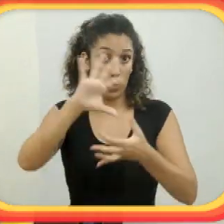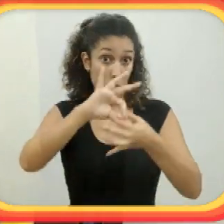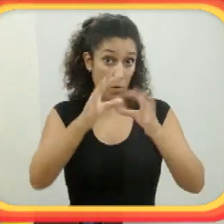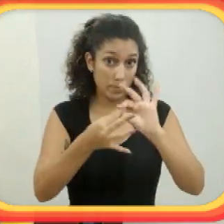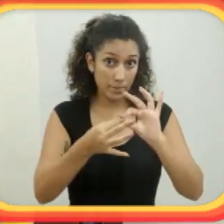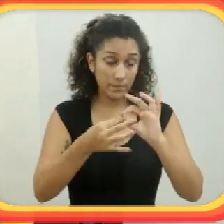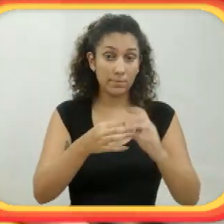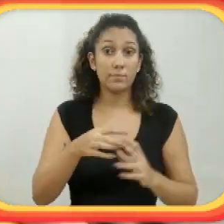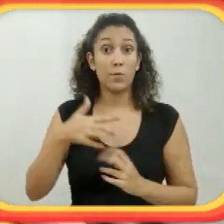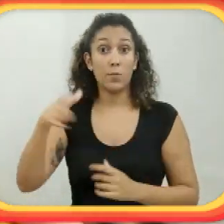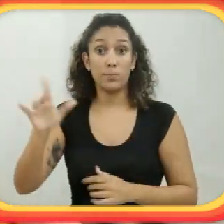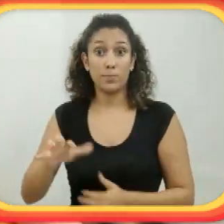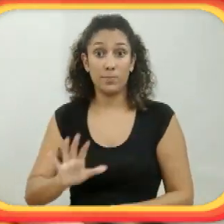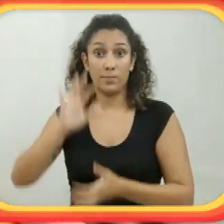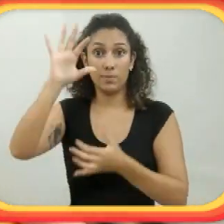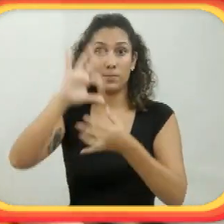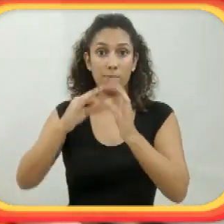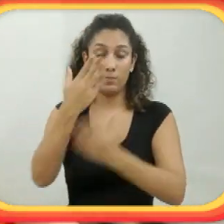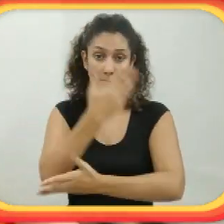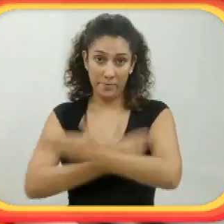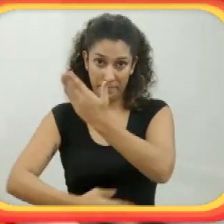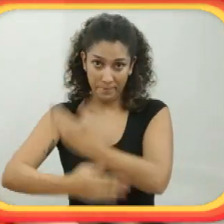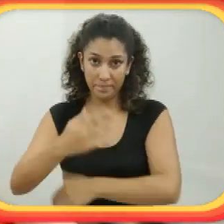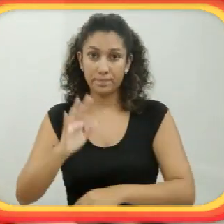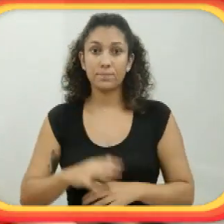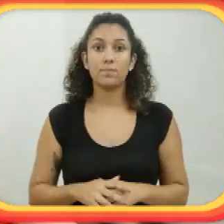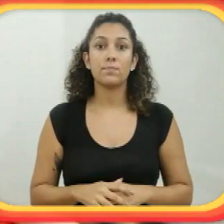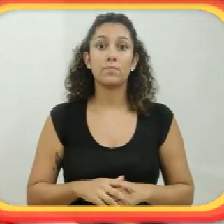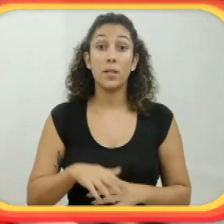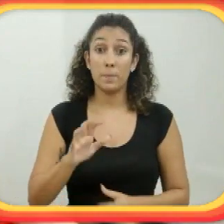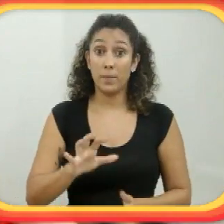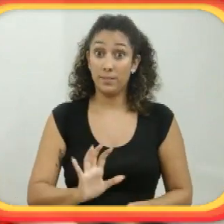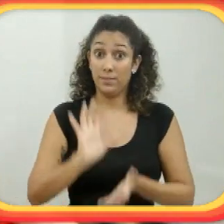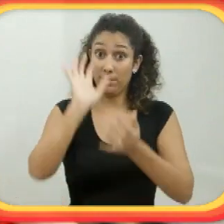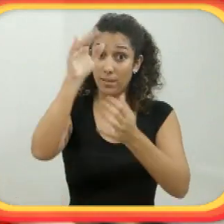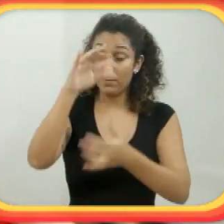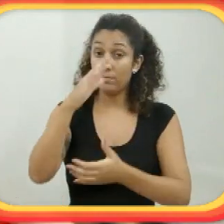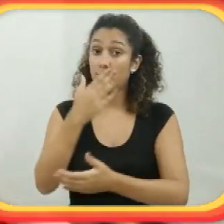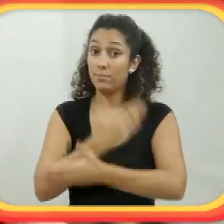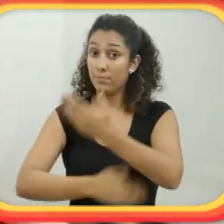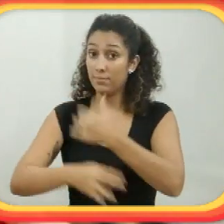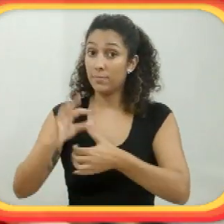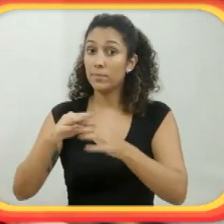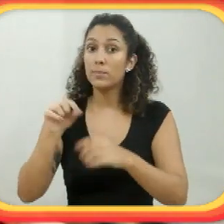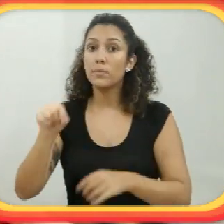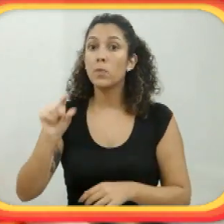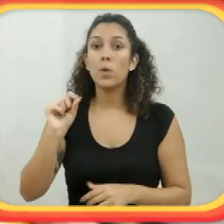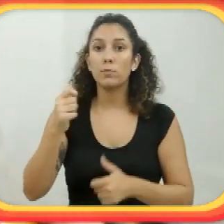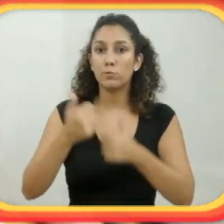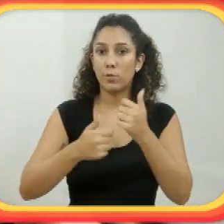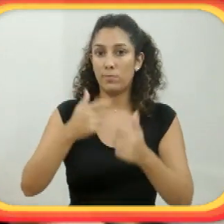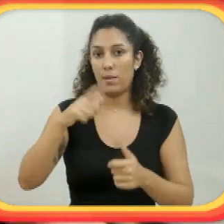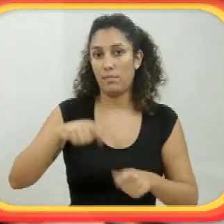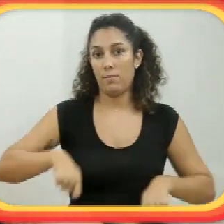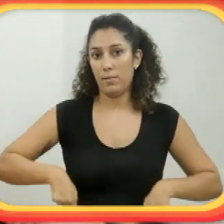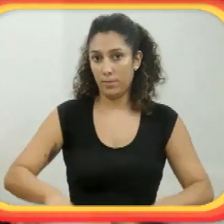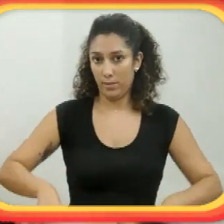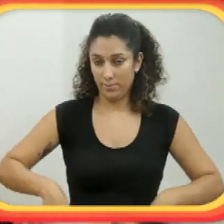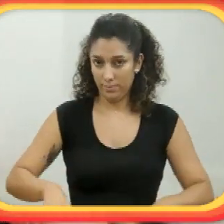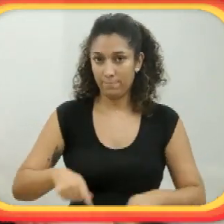a bola sem o guizo e, logicamente, algumas regras são modificadas.